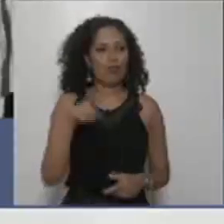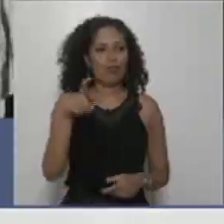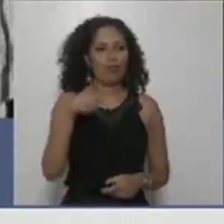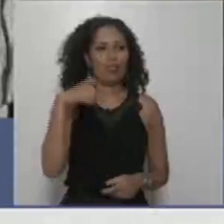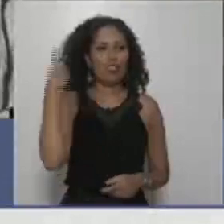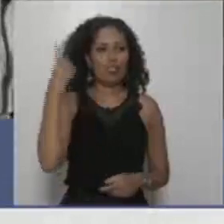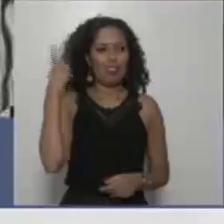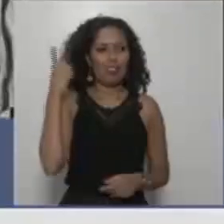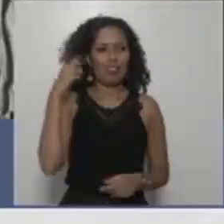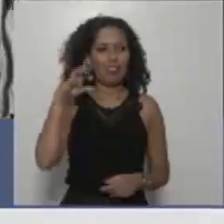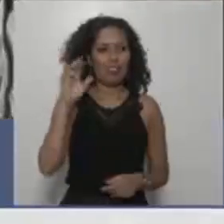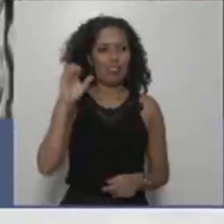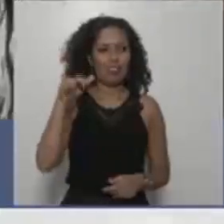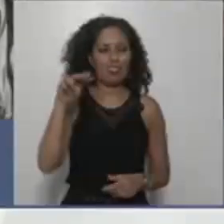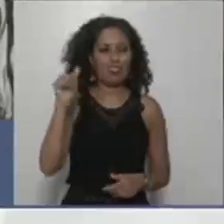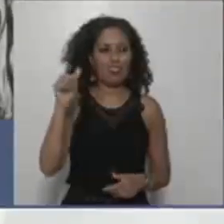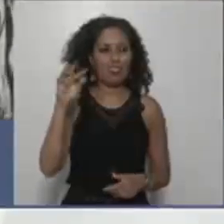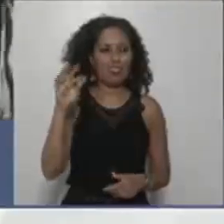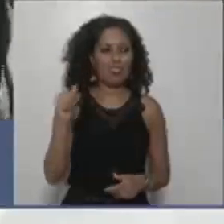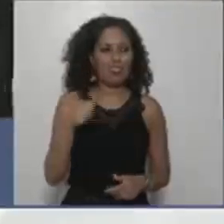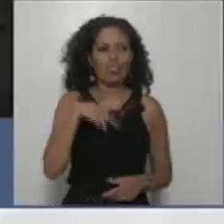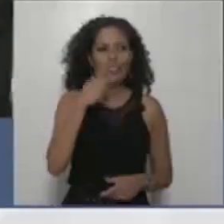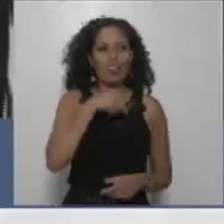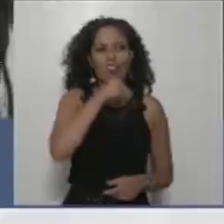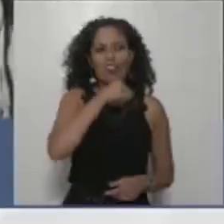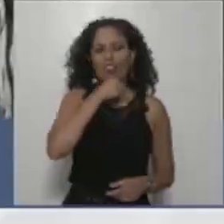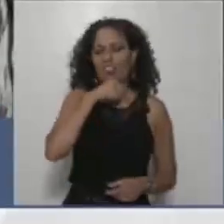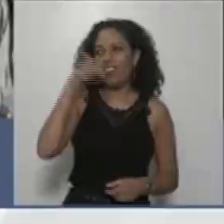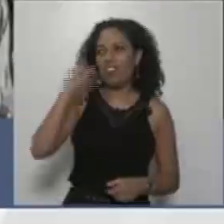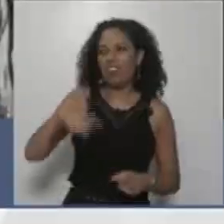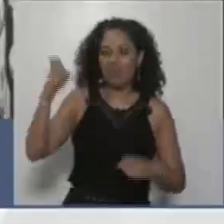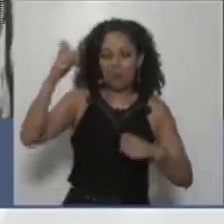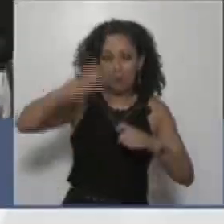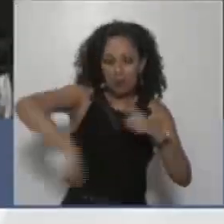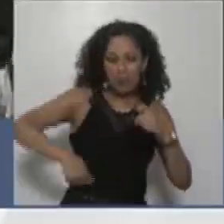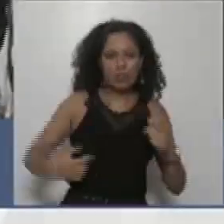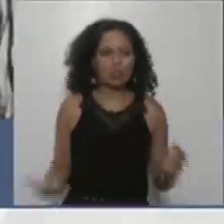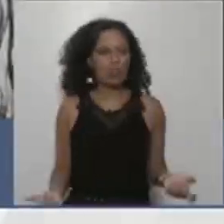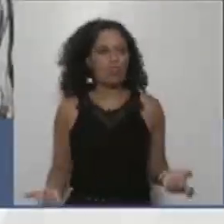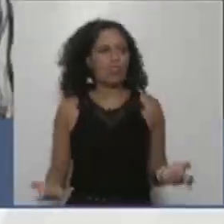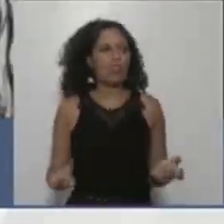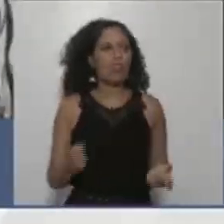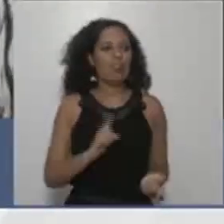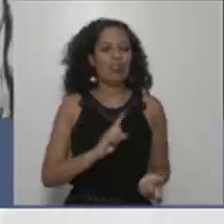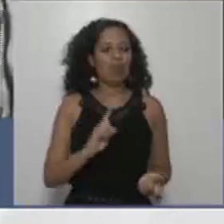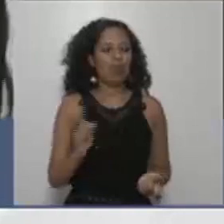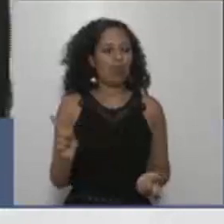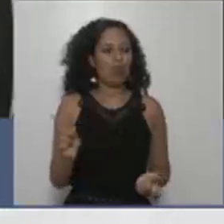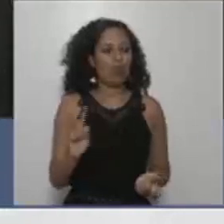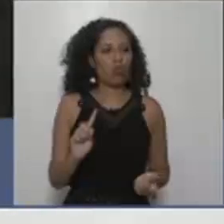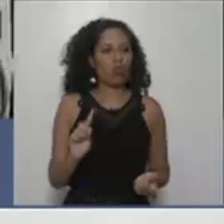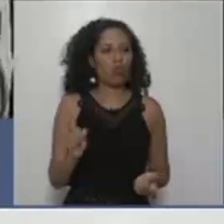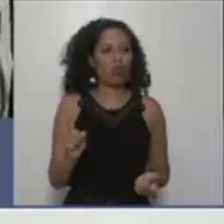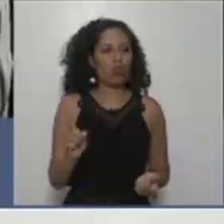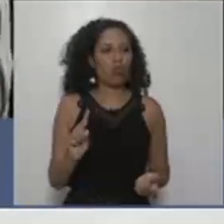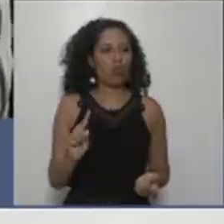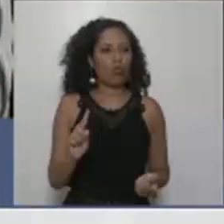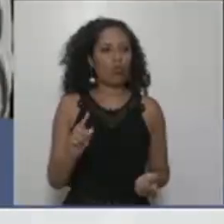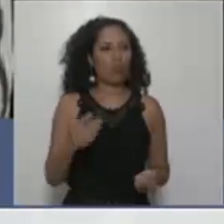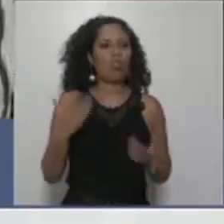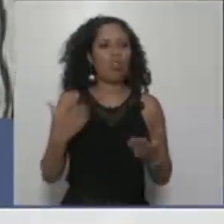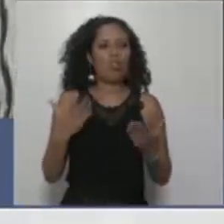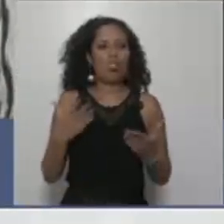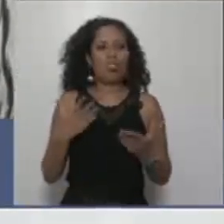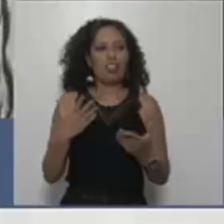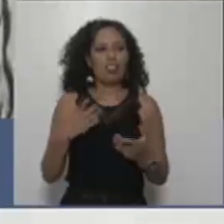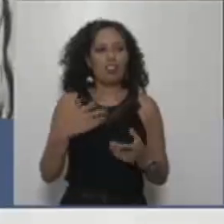ela qualifica os idosos como estupradores em potencial. É lamentável isso, Renata. Eu queria propor,